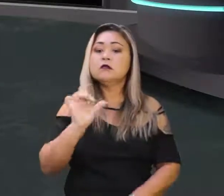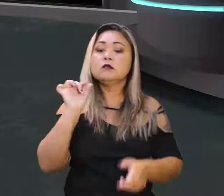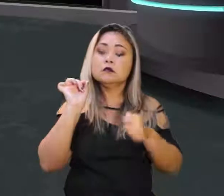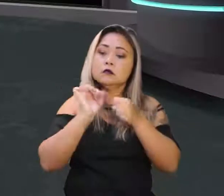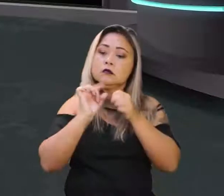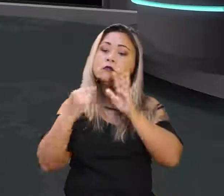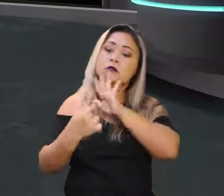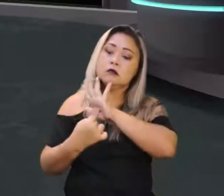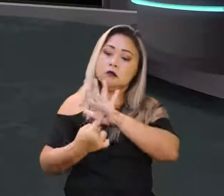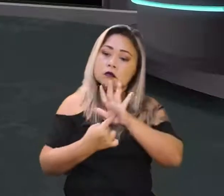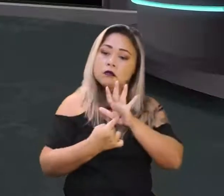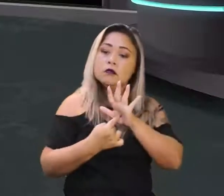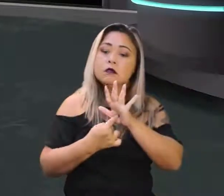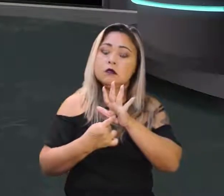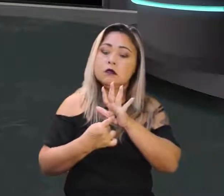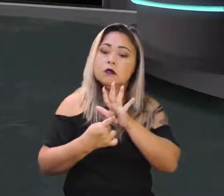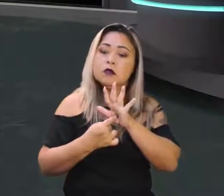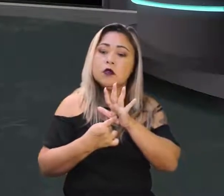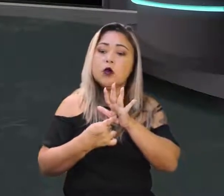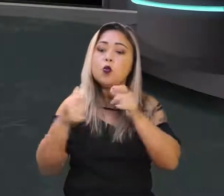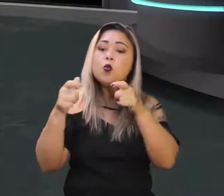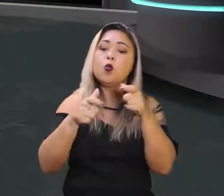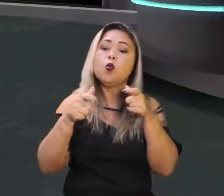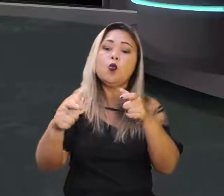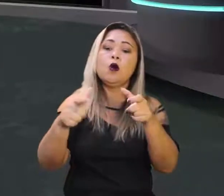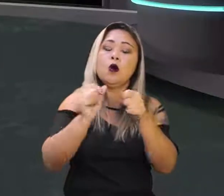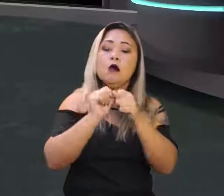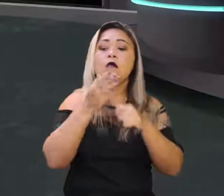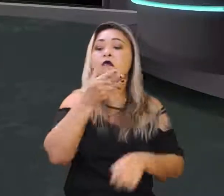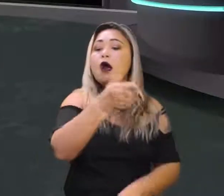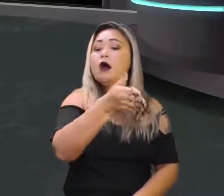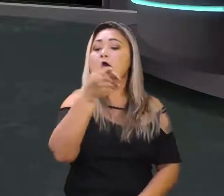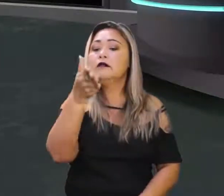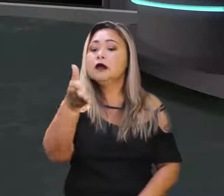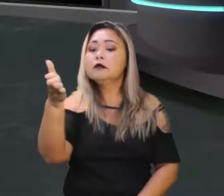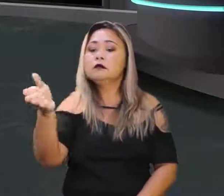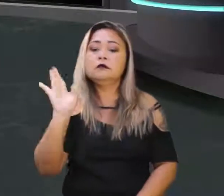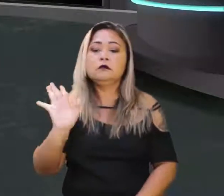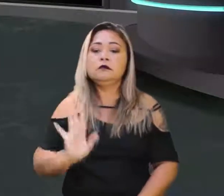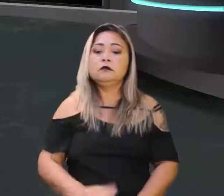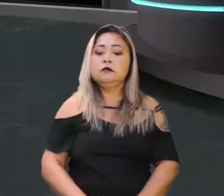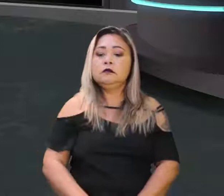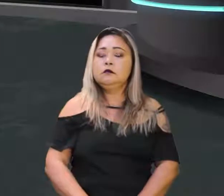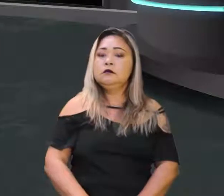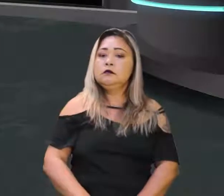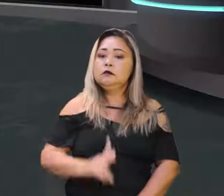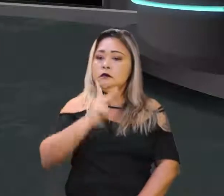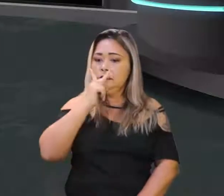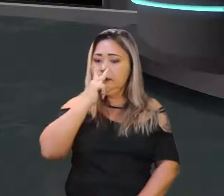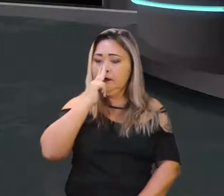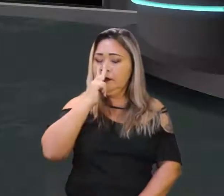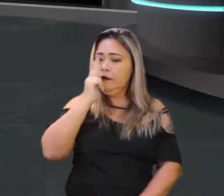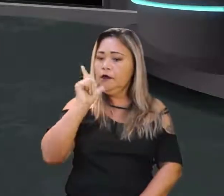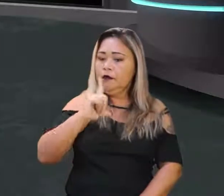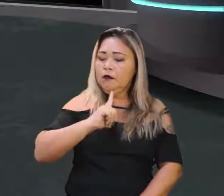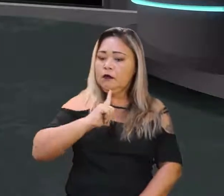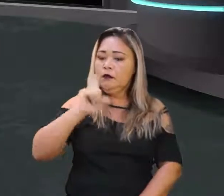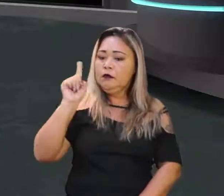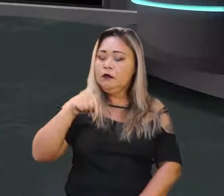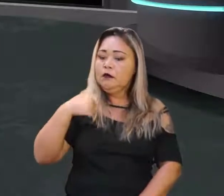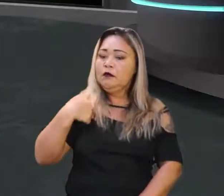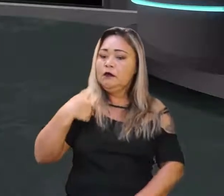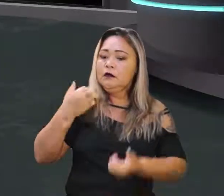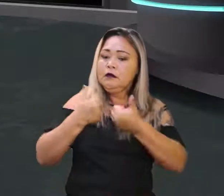Fazem apresentações nos locais onde eles passam, né, ali com sua... Parece que eles têm um ônibus. Então, eles